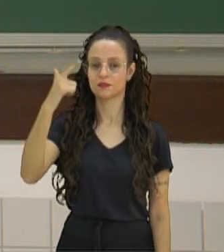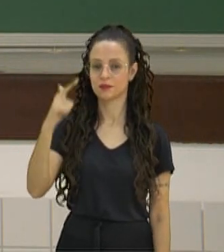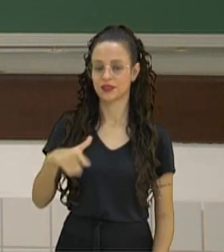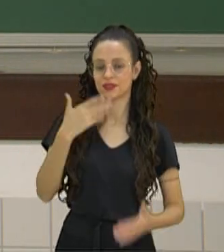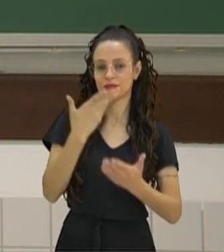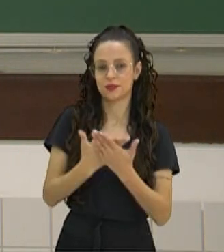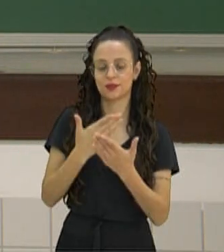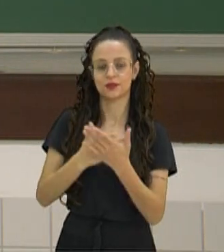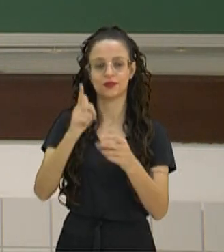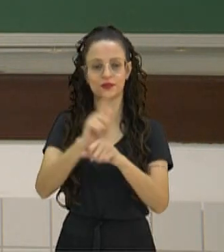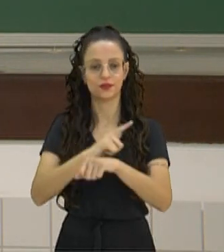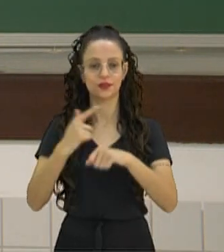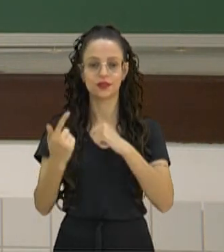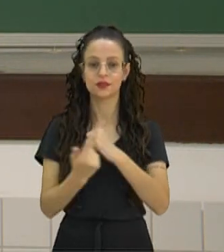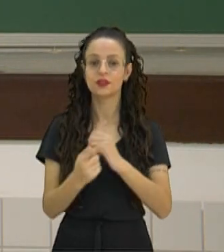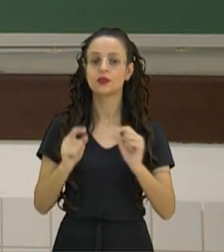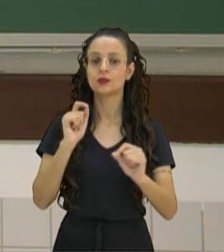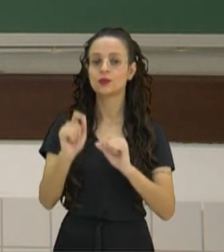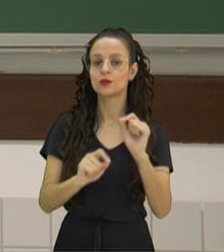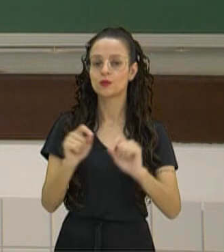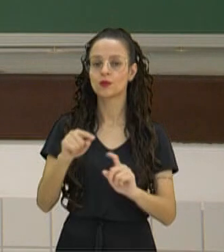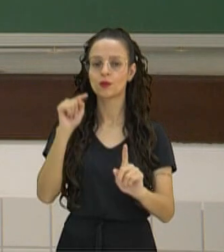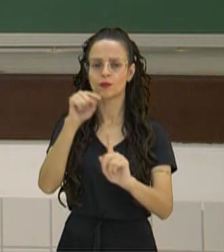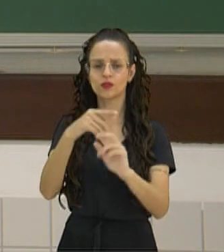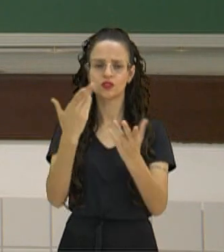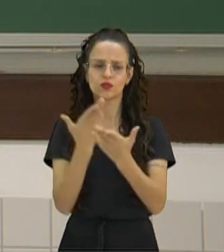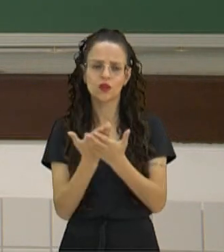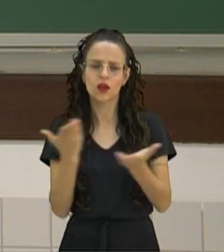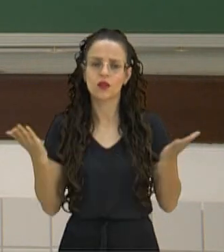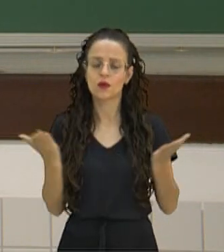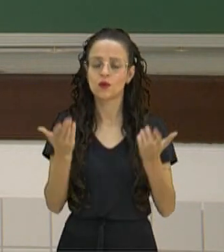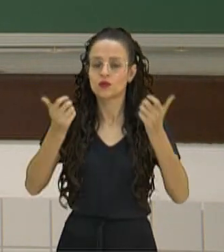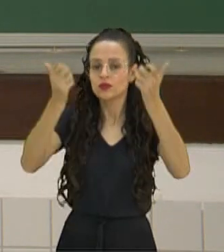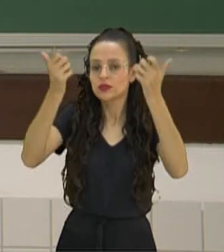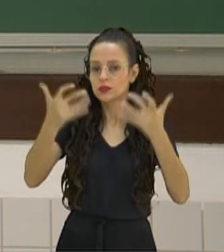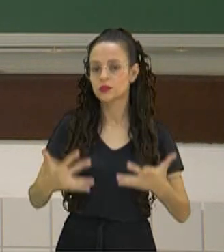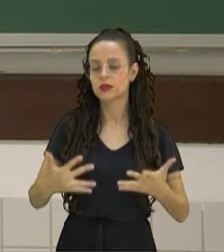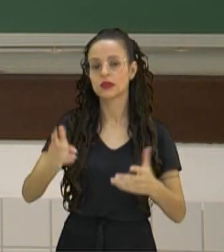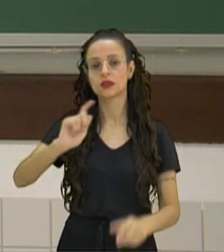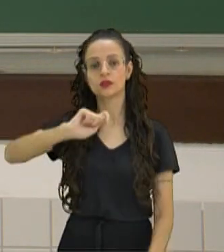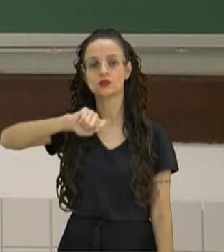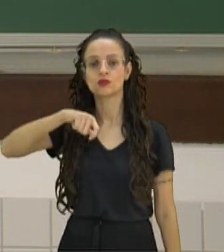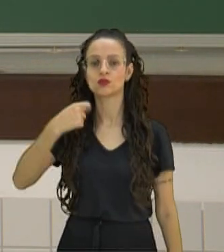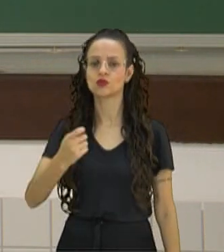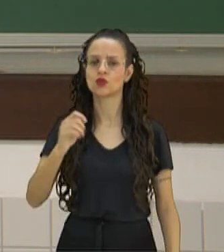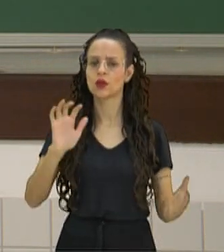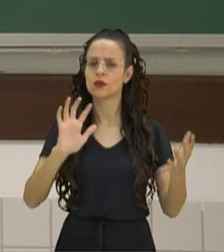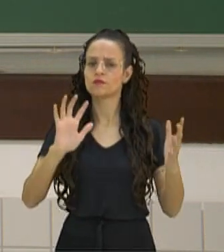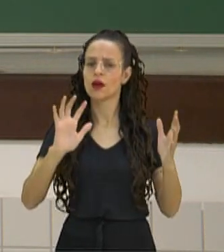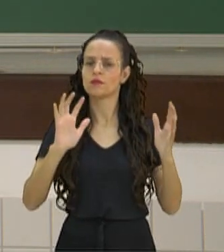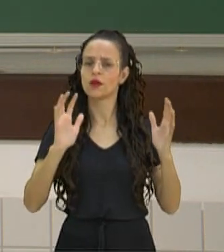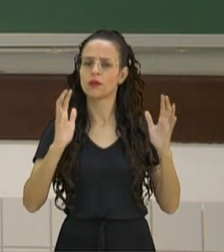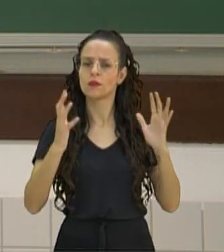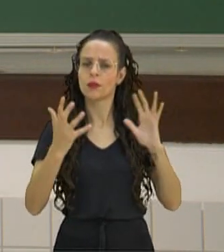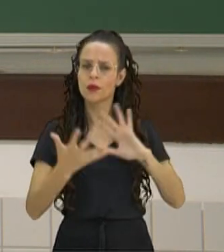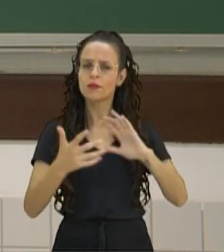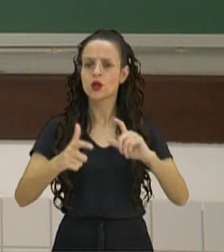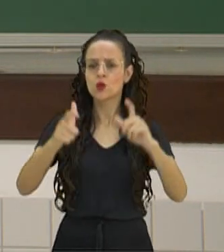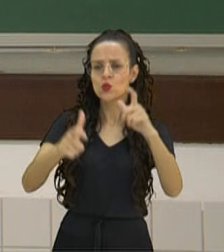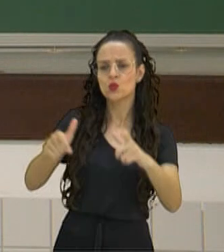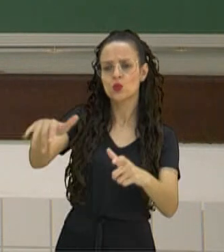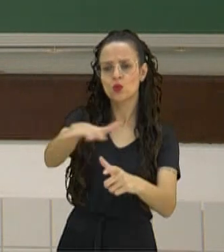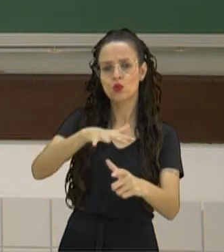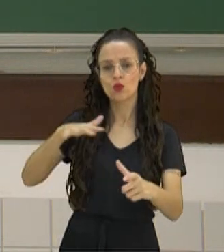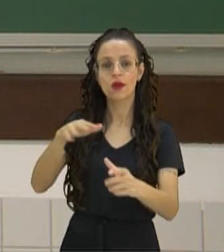de geografia e a ideia da aula de hoje é falar um pouquinho sobre as mudanças nas paisagens a partir